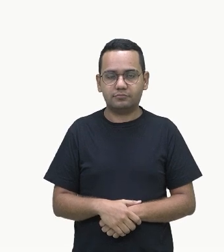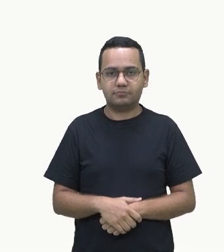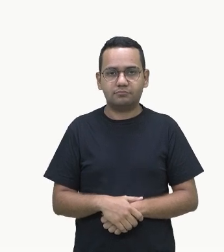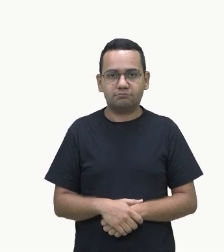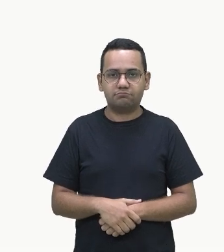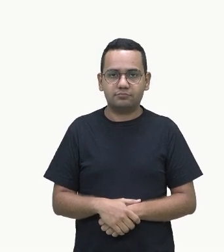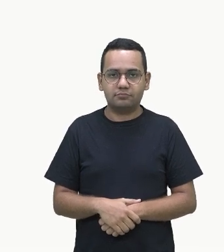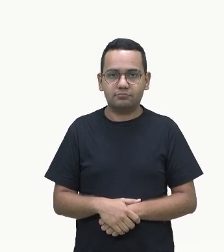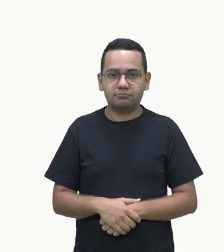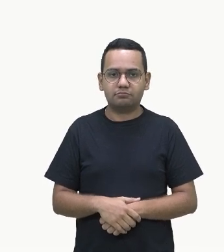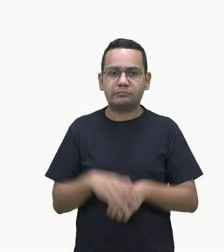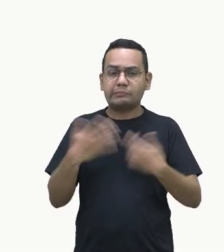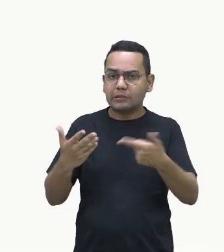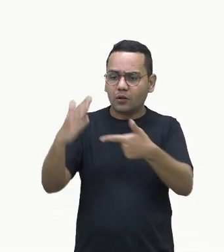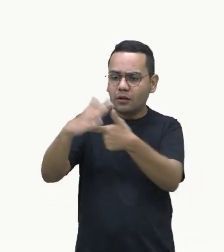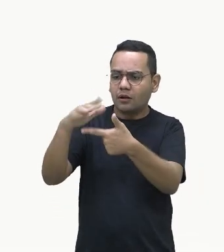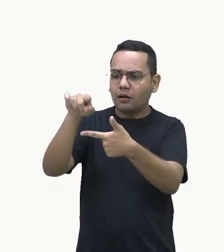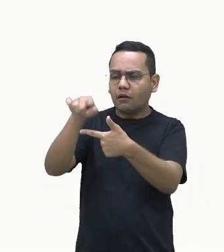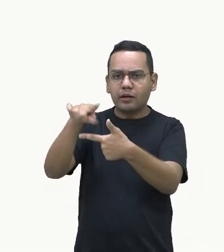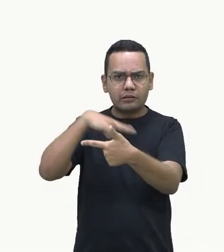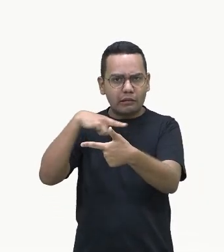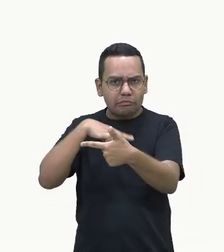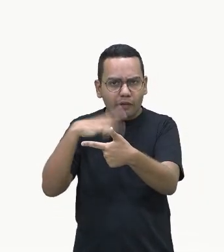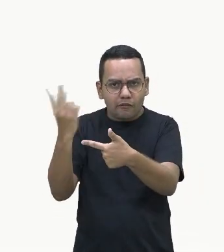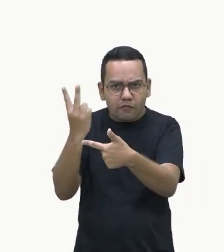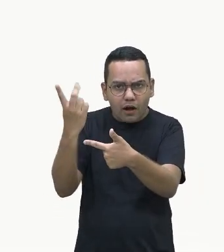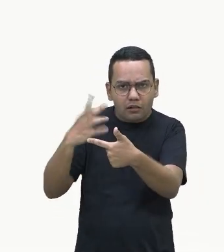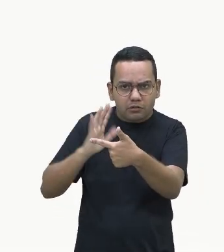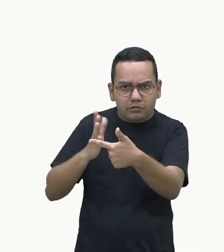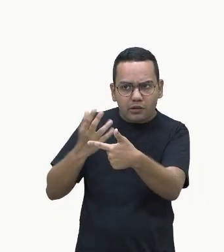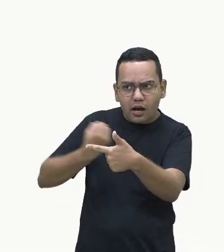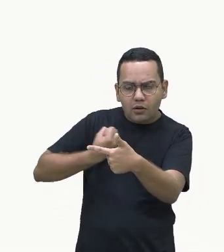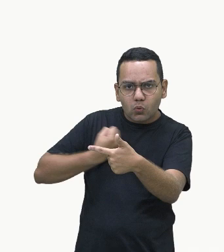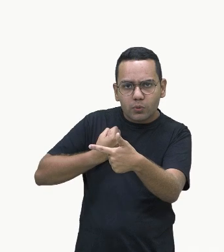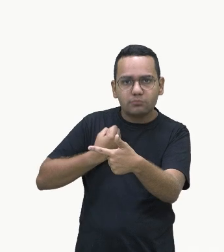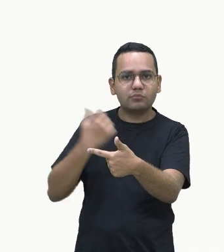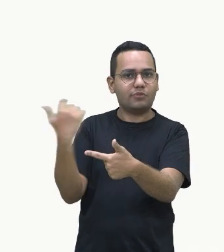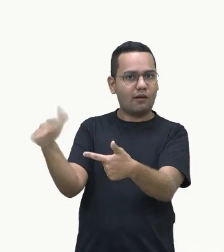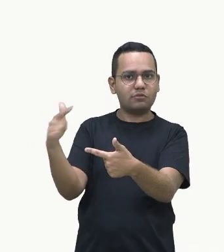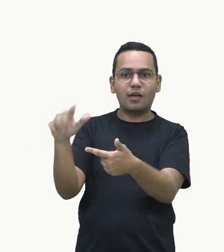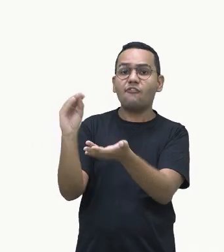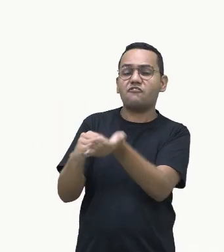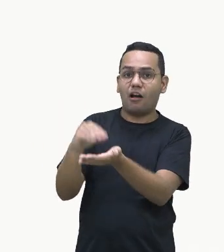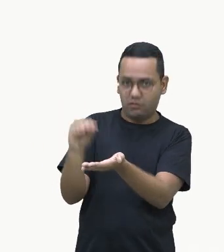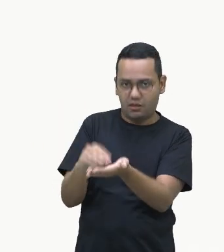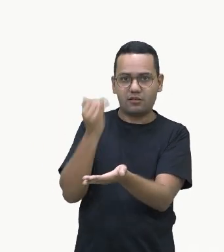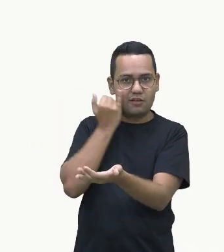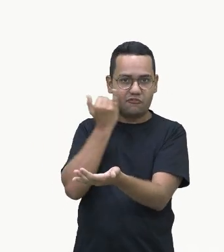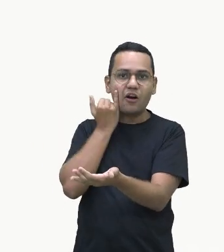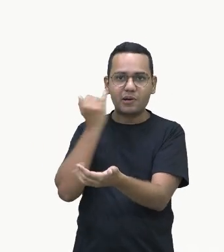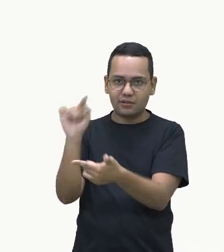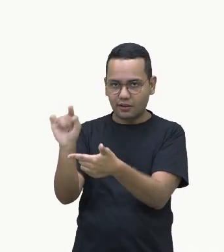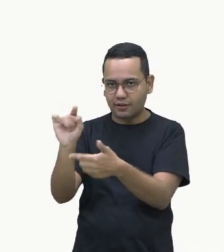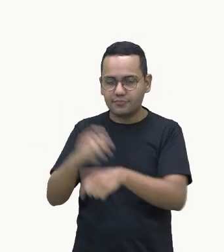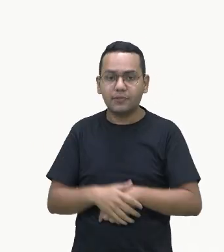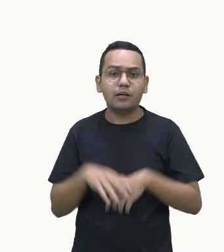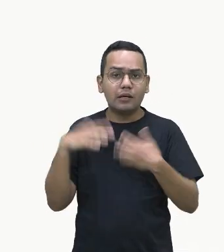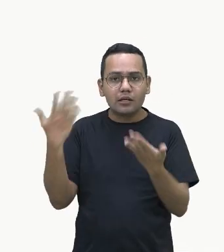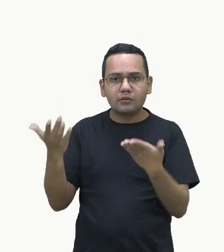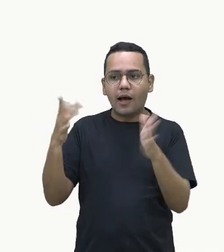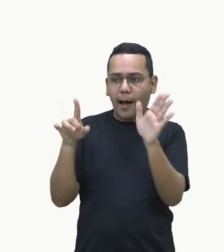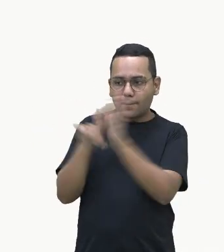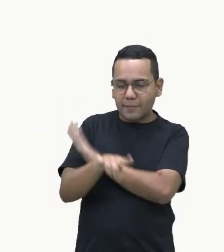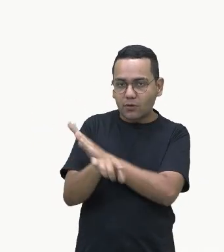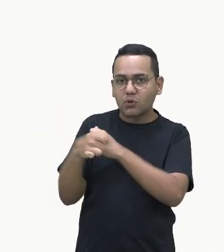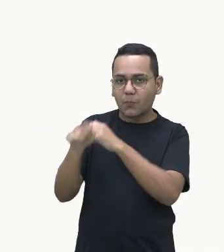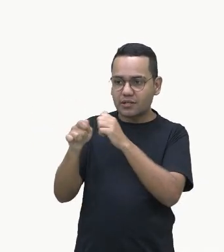quadrado. Temos o valor da hipotenusa lá no nosso triângulo de origem? Não. Tanto que a questão quer justamente que a gente determine